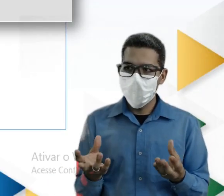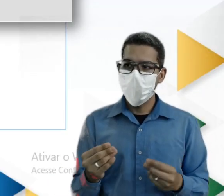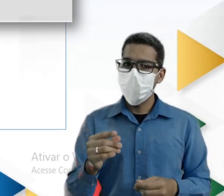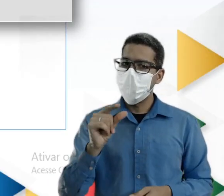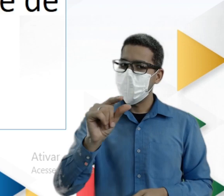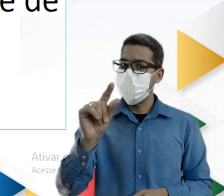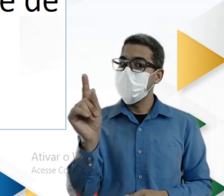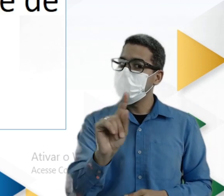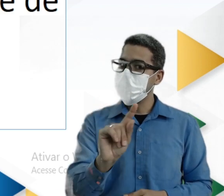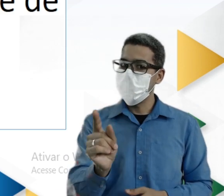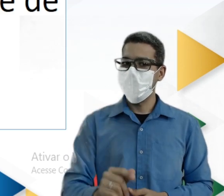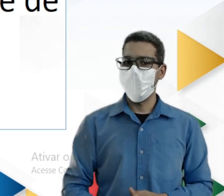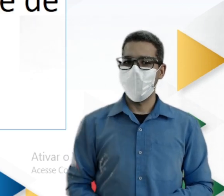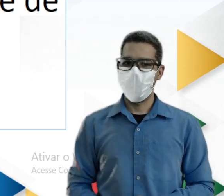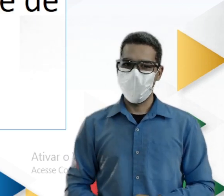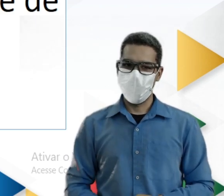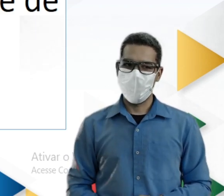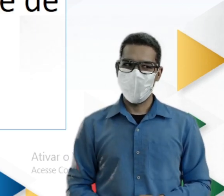pouca, não.